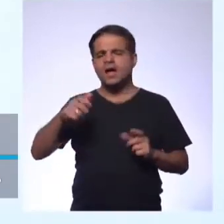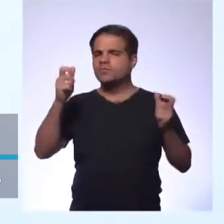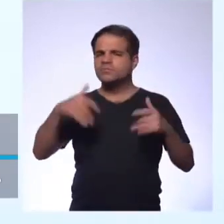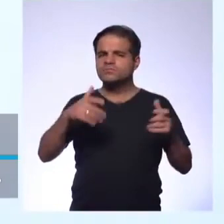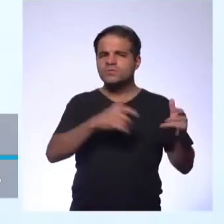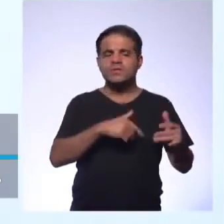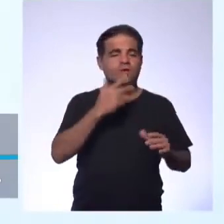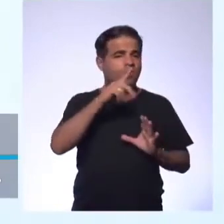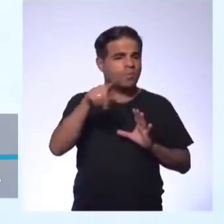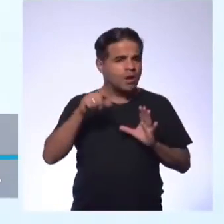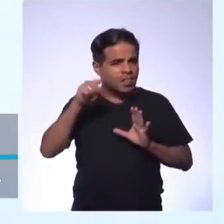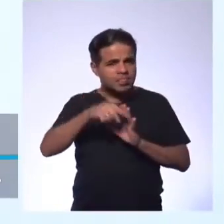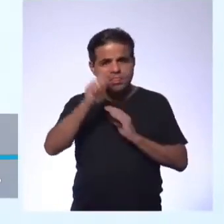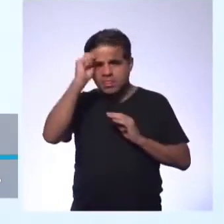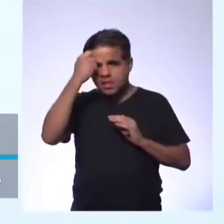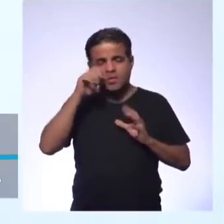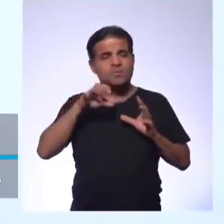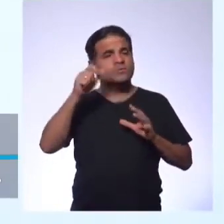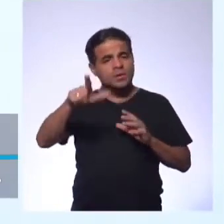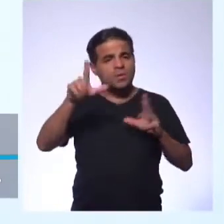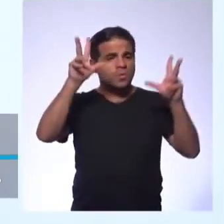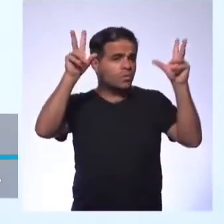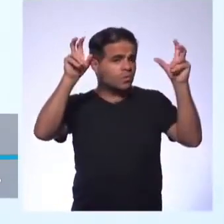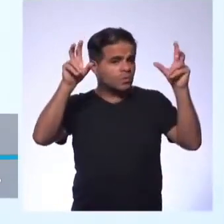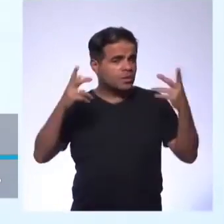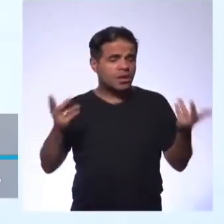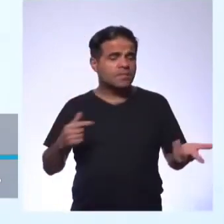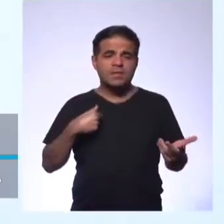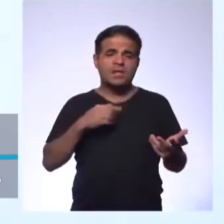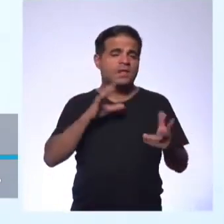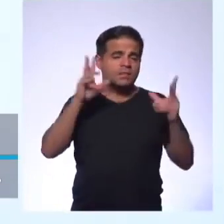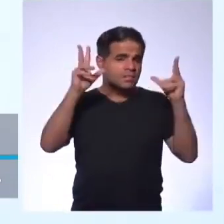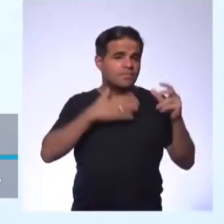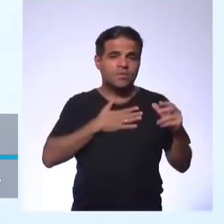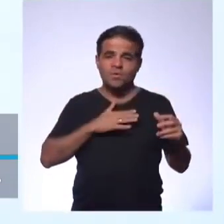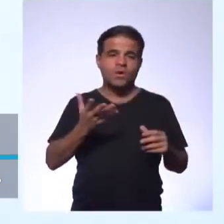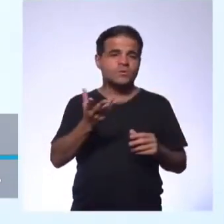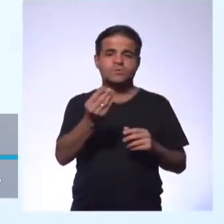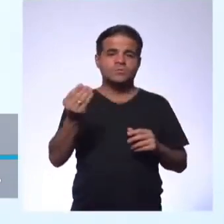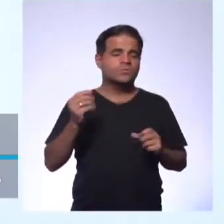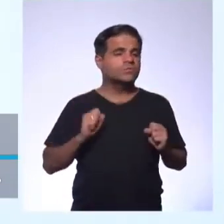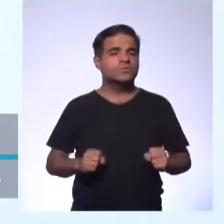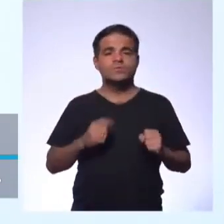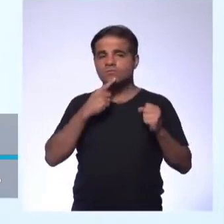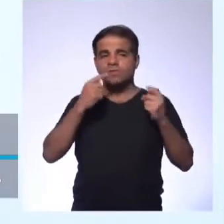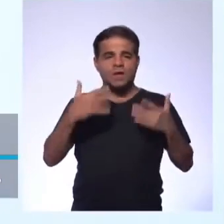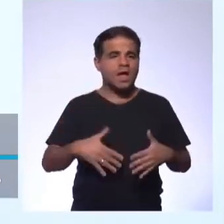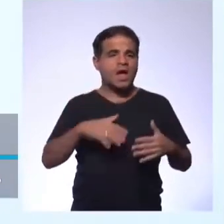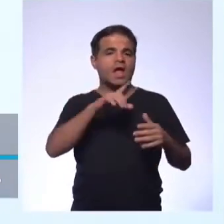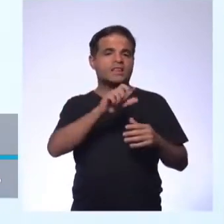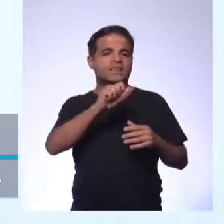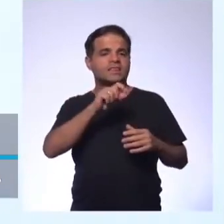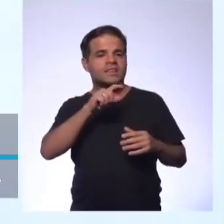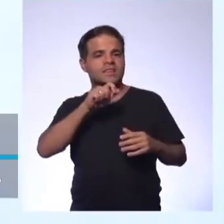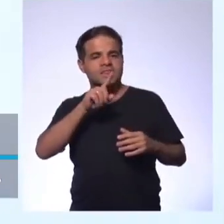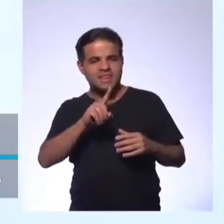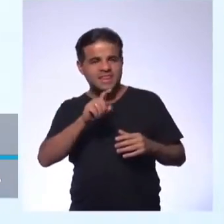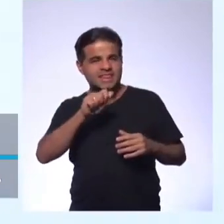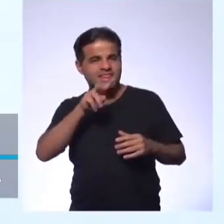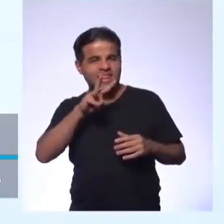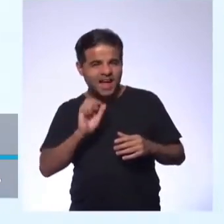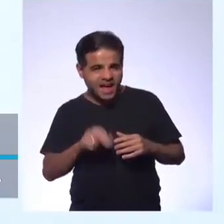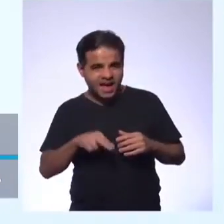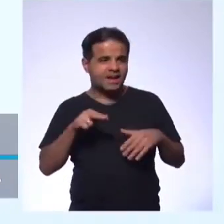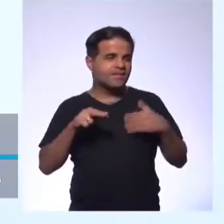falei de buraco negro, mas eu posso pegar um outro tema. Tem temas que eu não gosto tanto, né? Mas eu posso chegar a falar sobre Darwin para vocês, que os seres, na